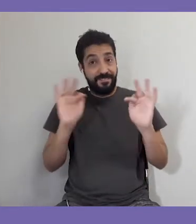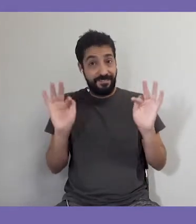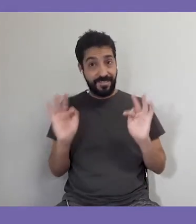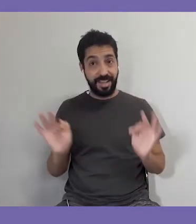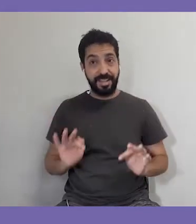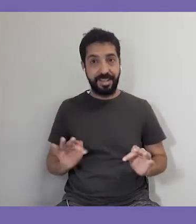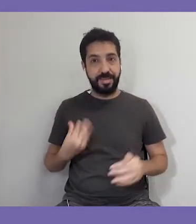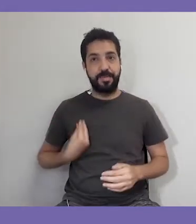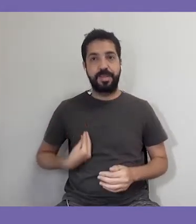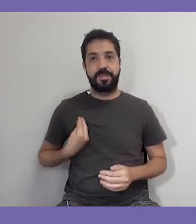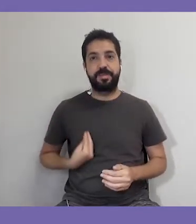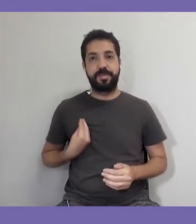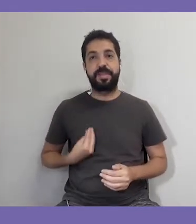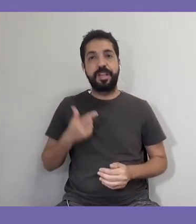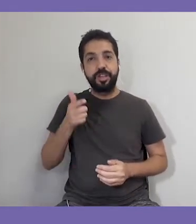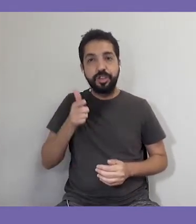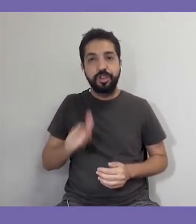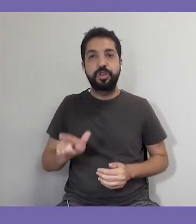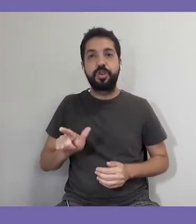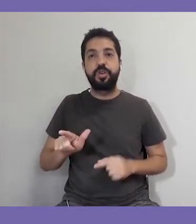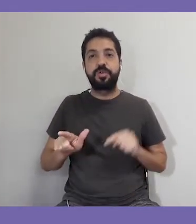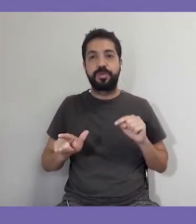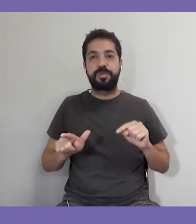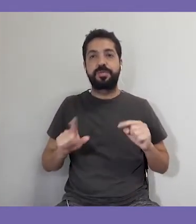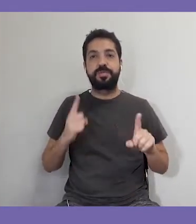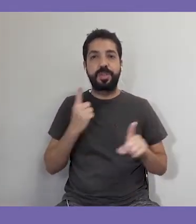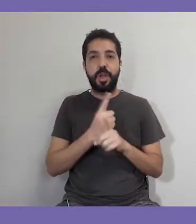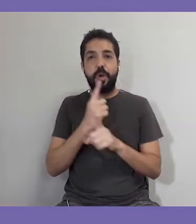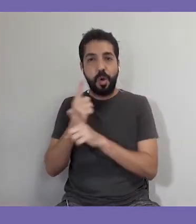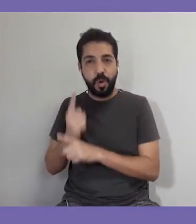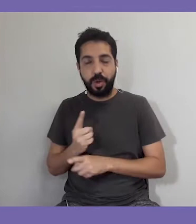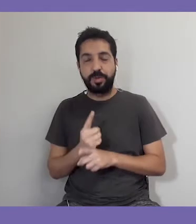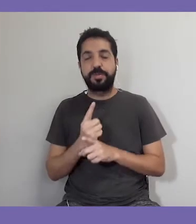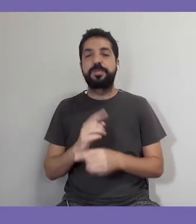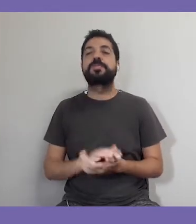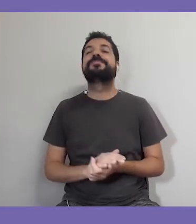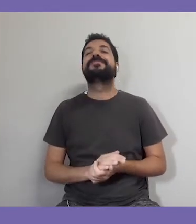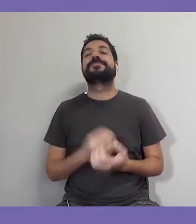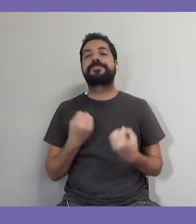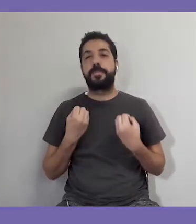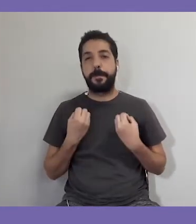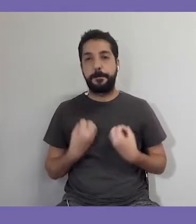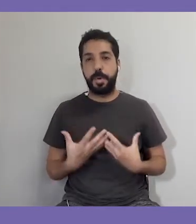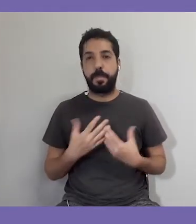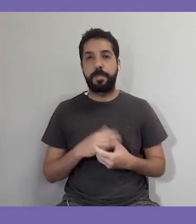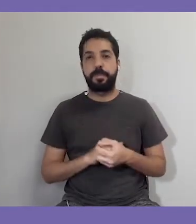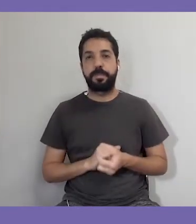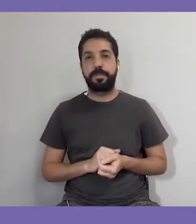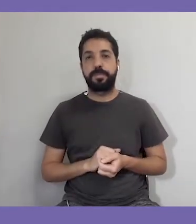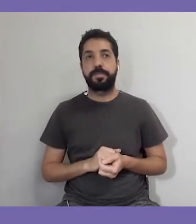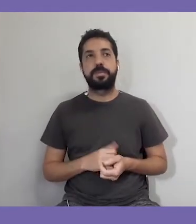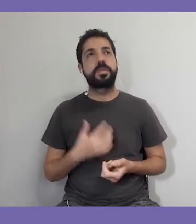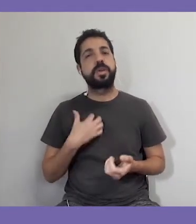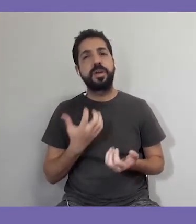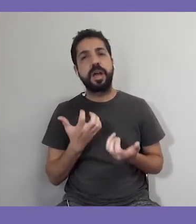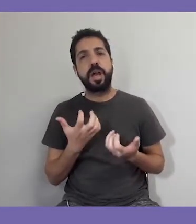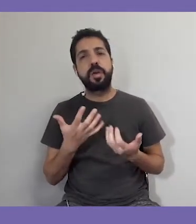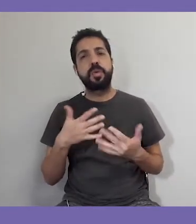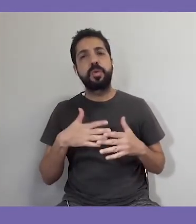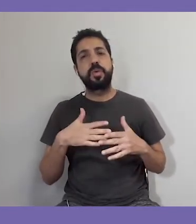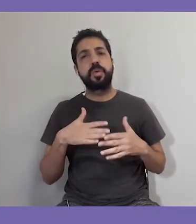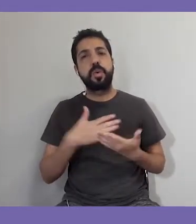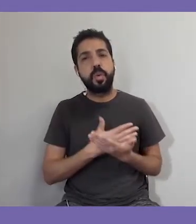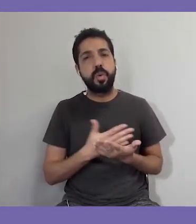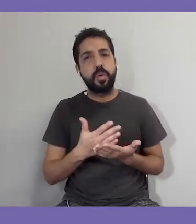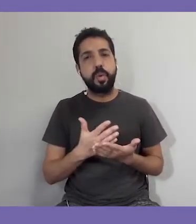fico toda feliz, né? Poder participar mais uma vez desses encontros. Maravilha. Eu